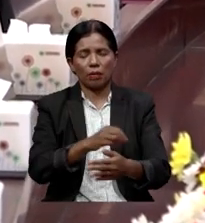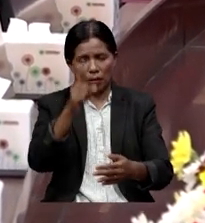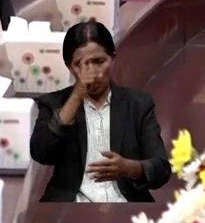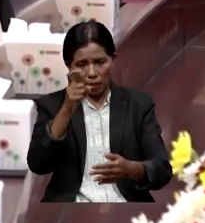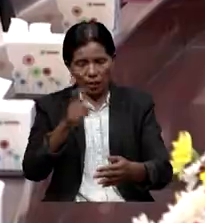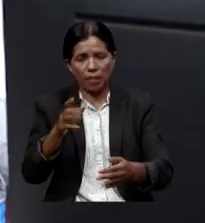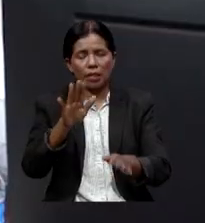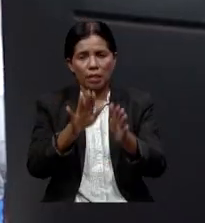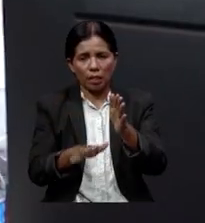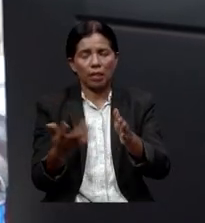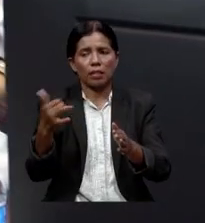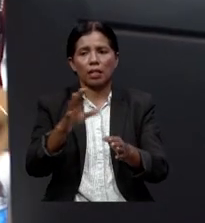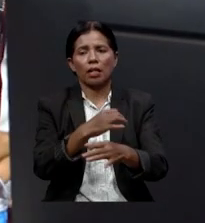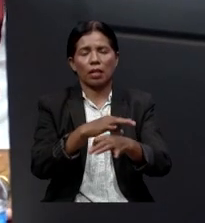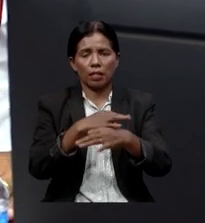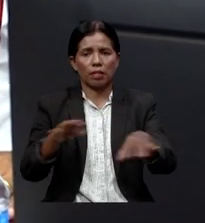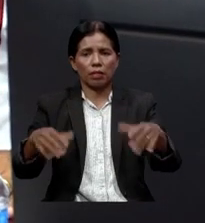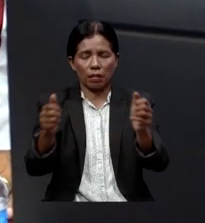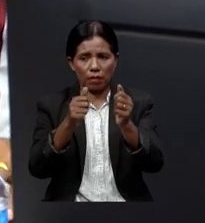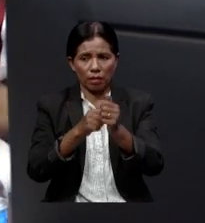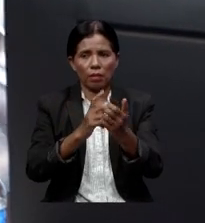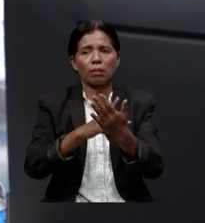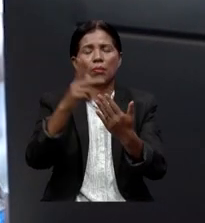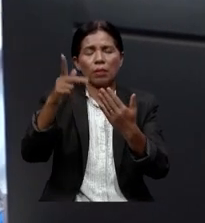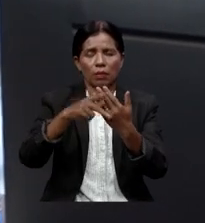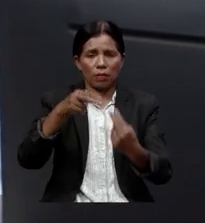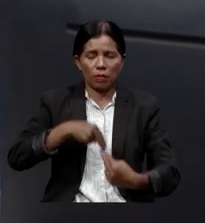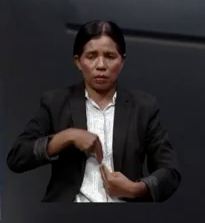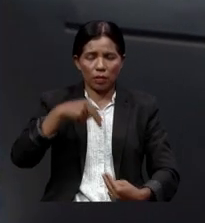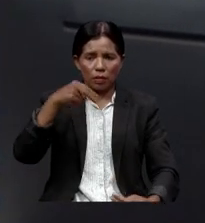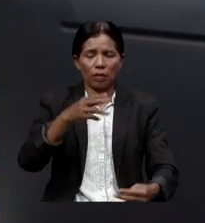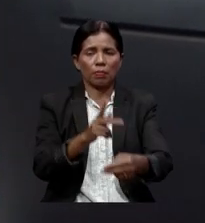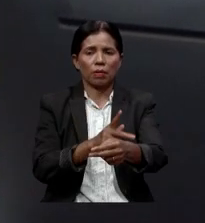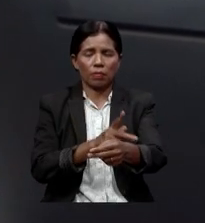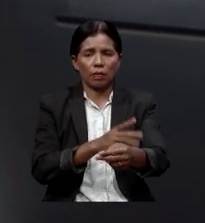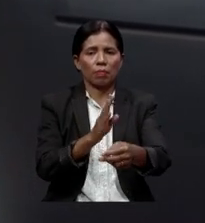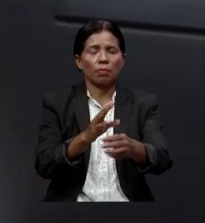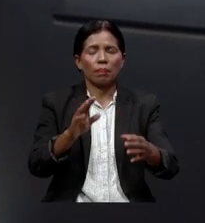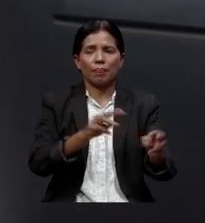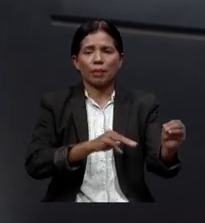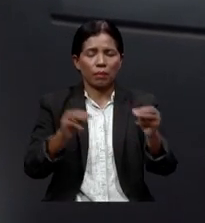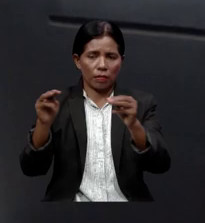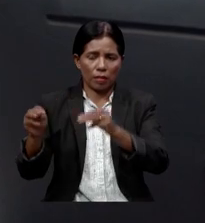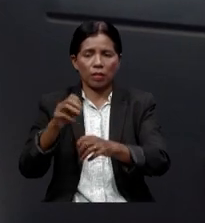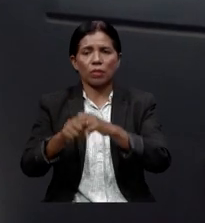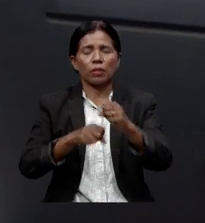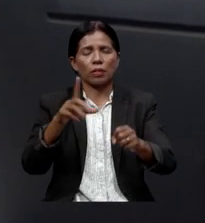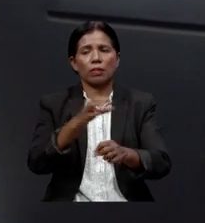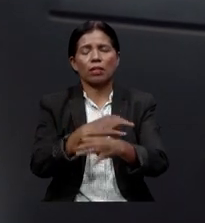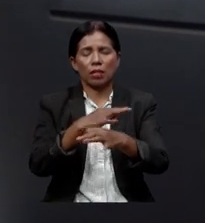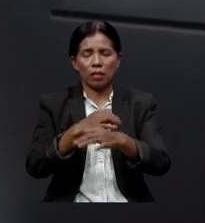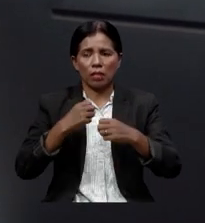Sira no nemos a dia coordenação ba programa nutrição no promove mudança comportamento social ou dia a